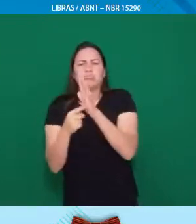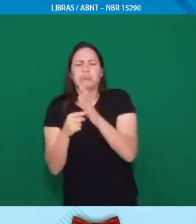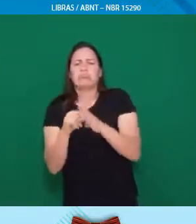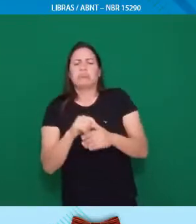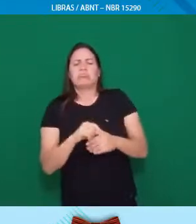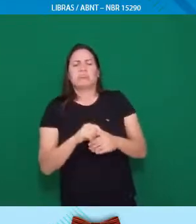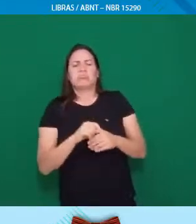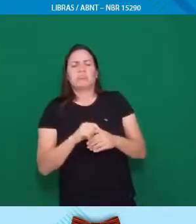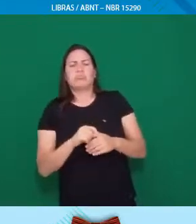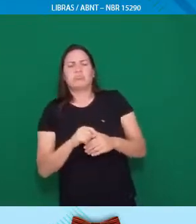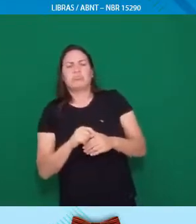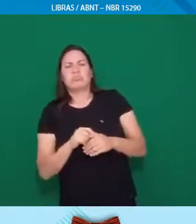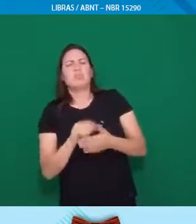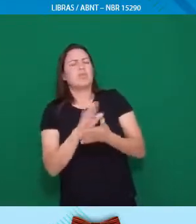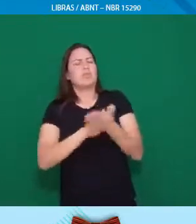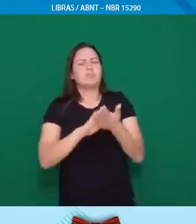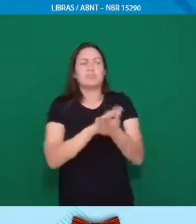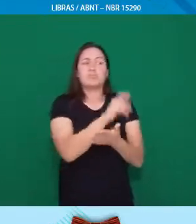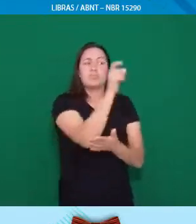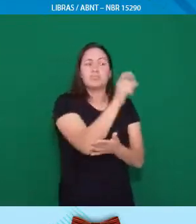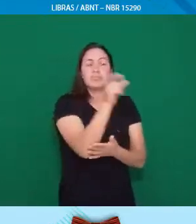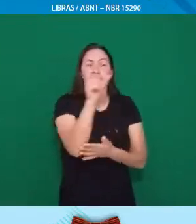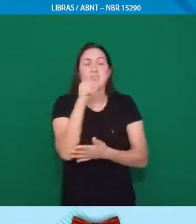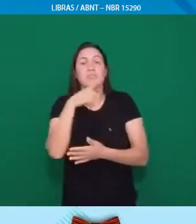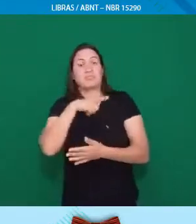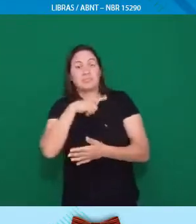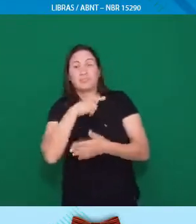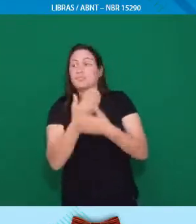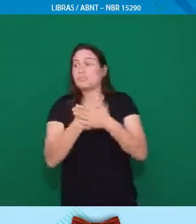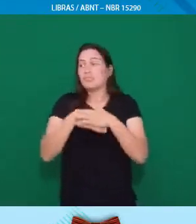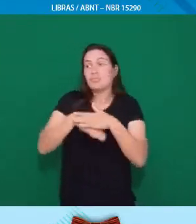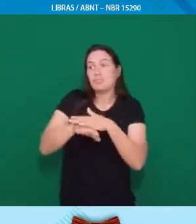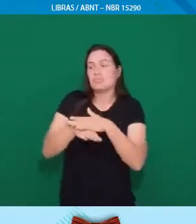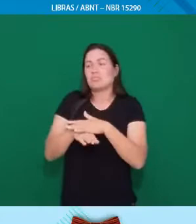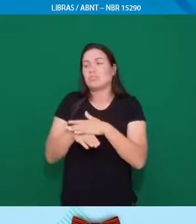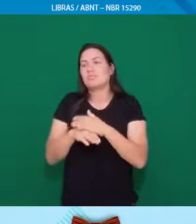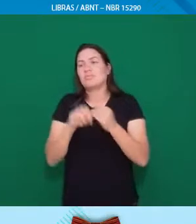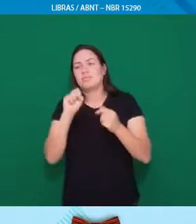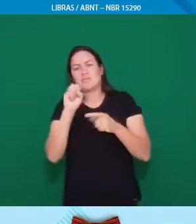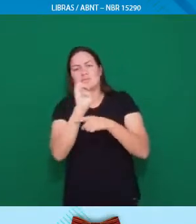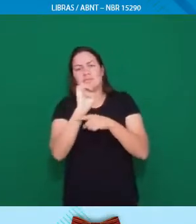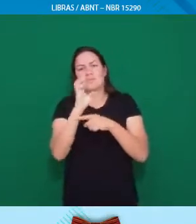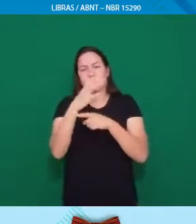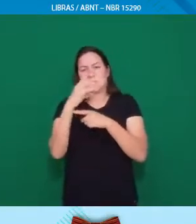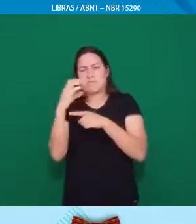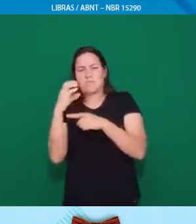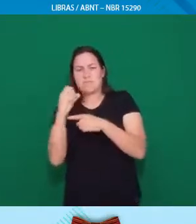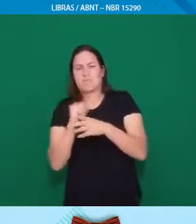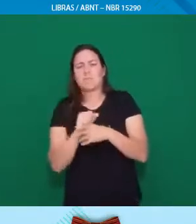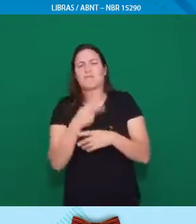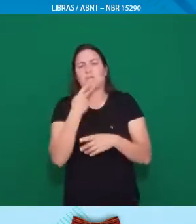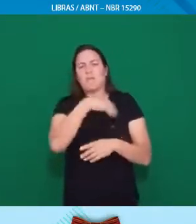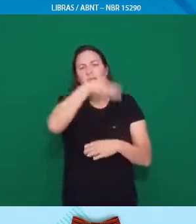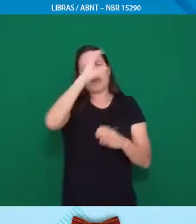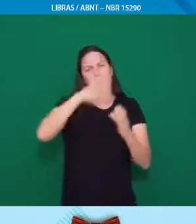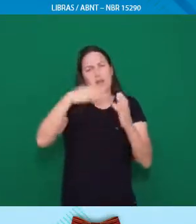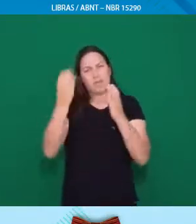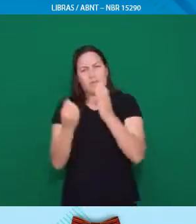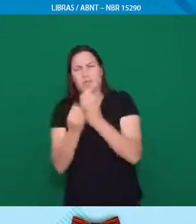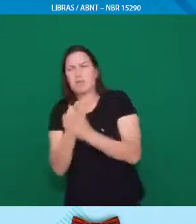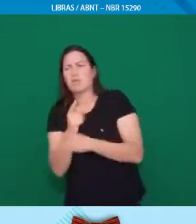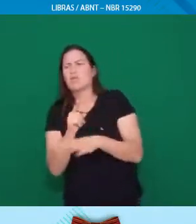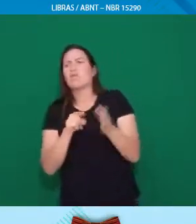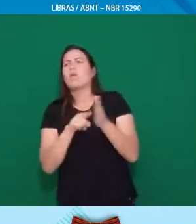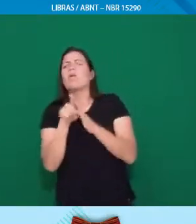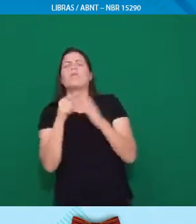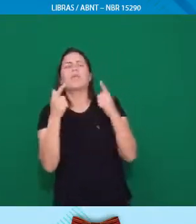nossas feiras aqui um monstro que nós somos o que nós temos porque Santa Catarina Quando você diz que há de Campos Novos